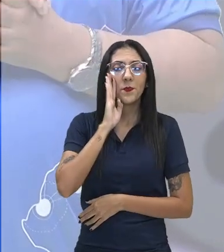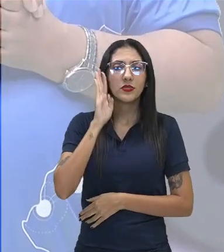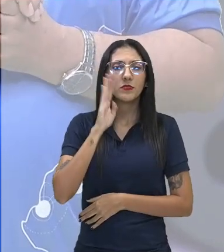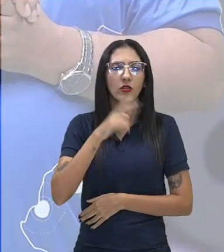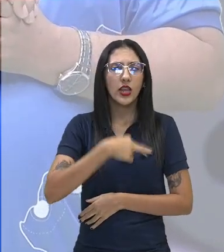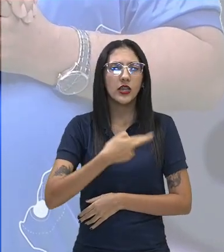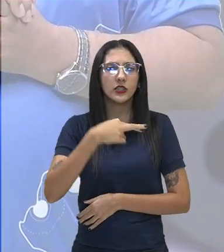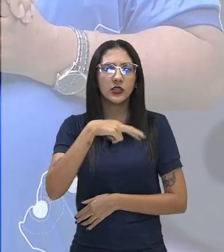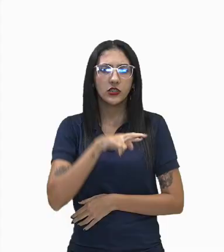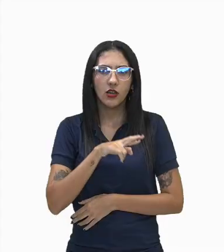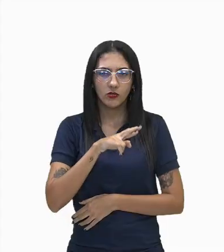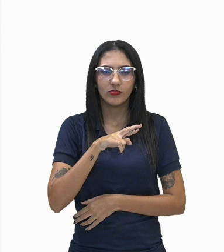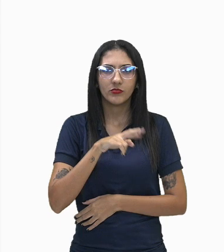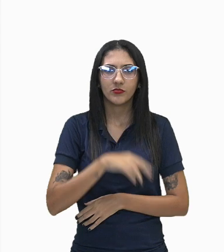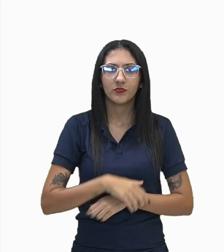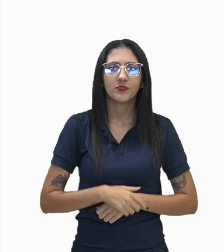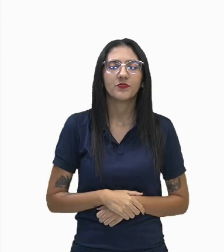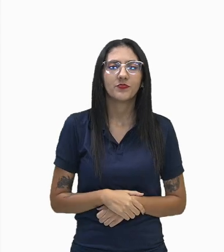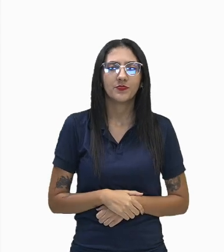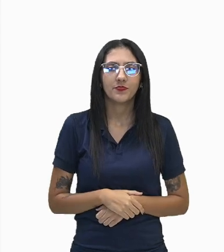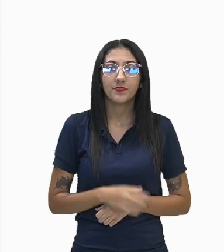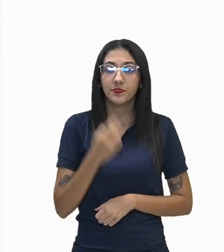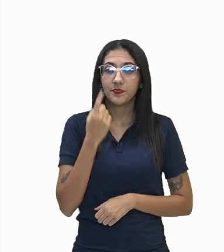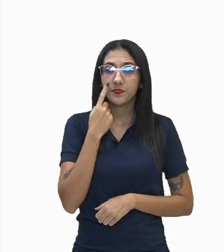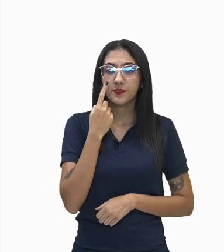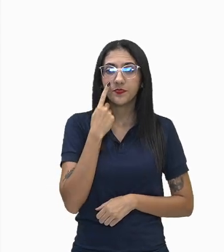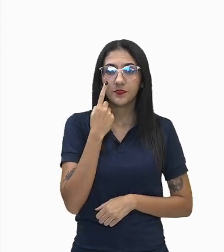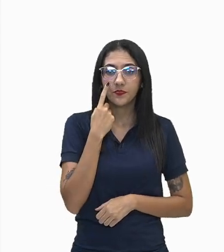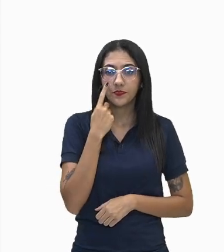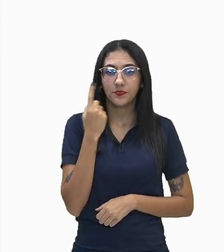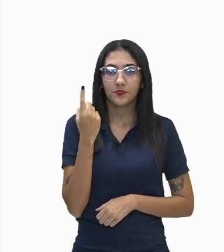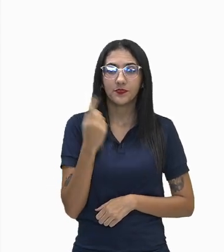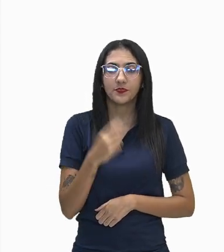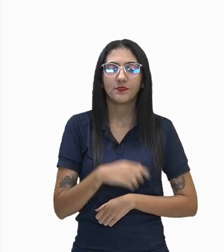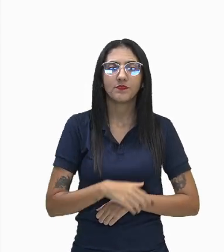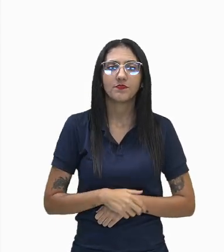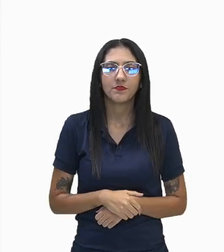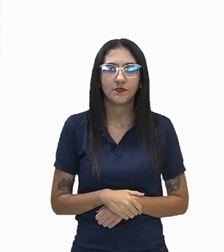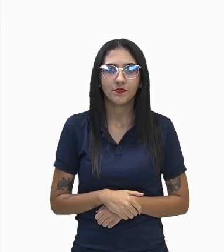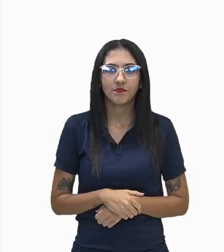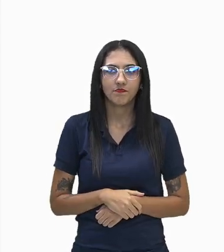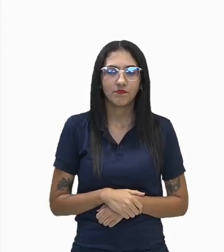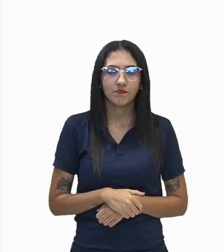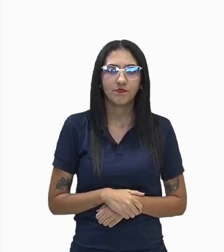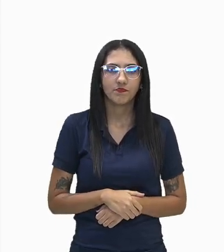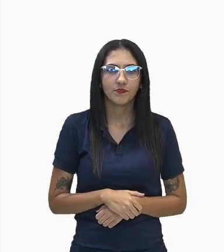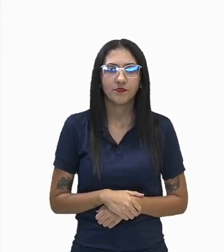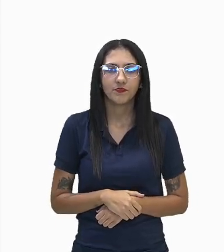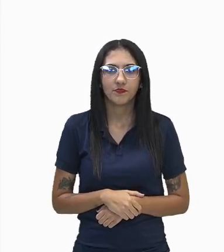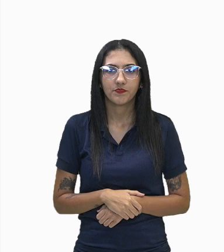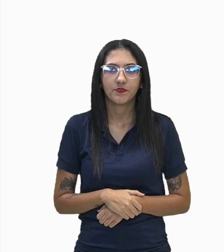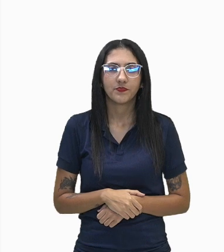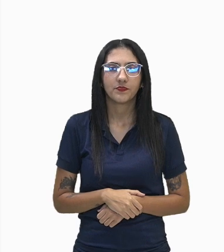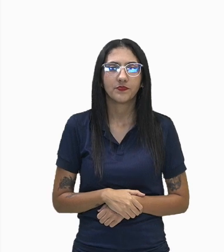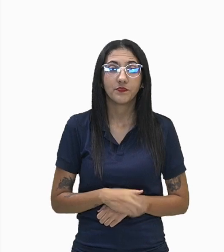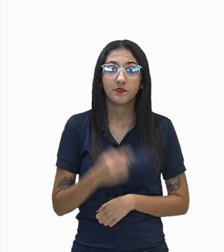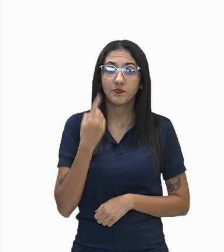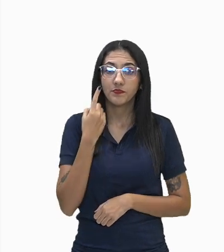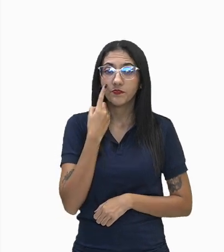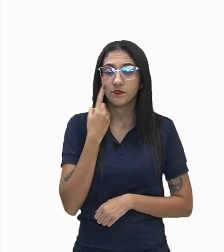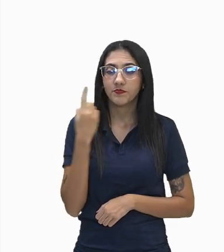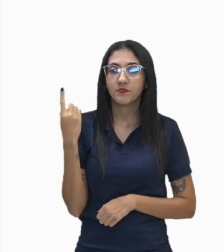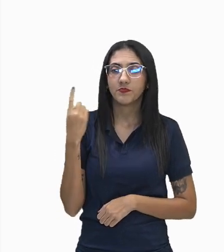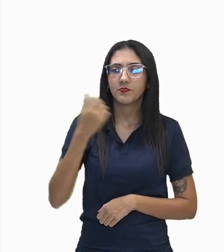maior número de seguidores. Vamos lá, vamos ver nessa cartela passo a passo. Vamos começar. Vamos ver qual é o